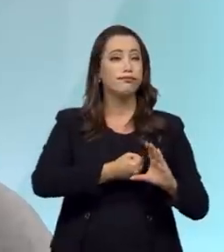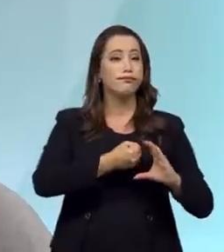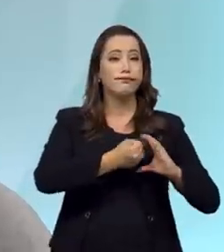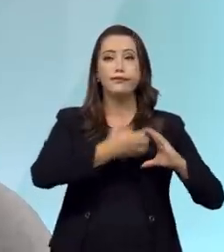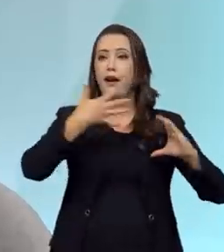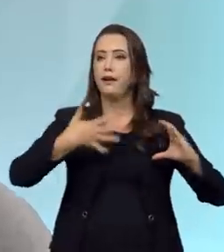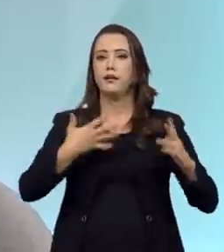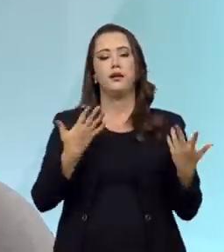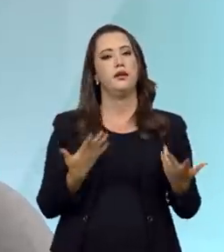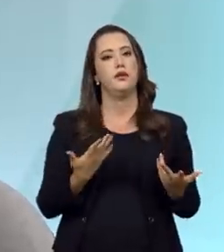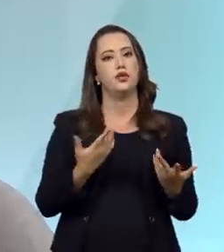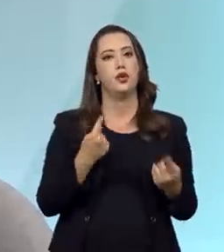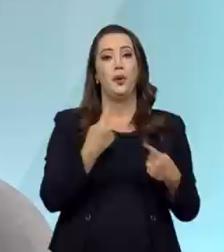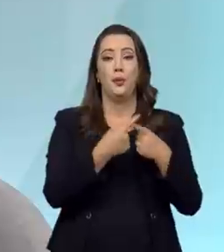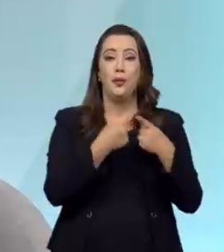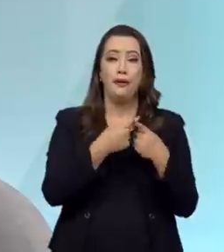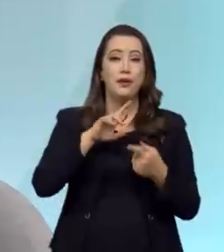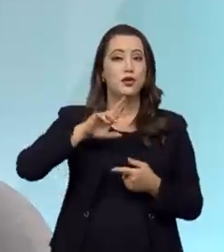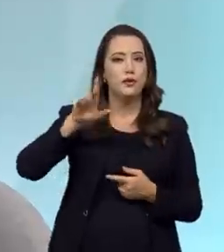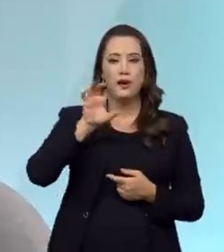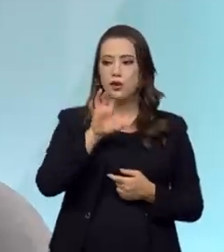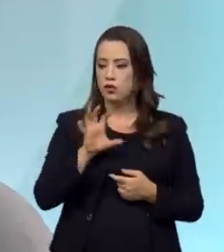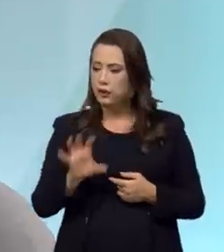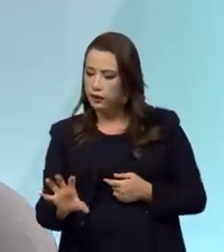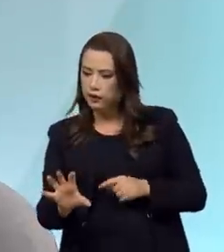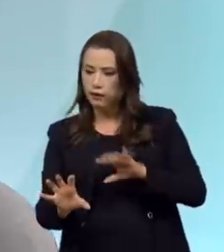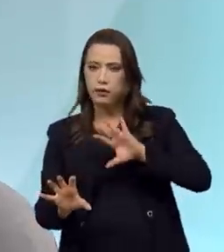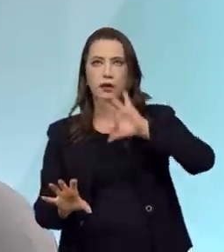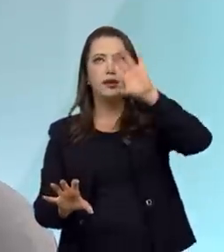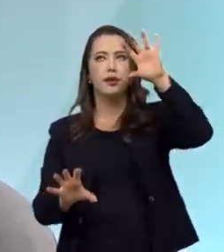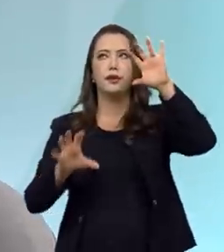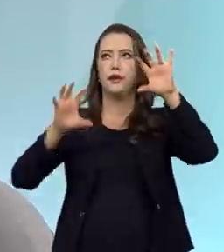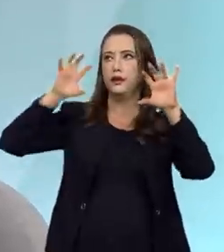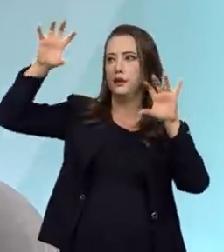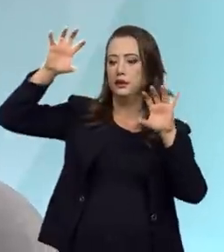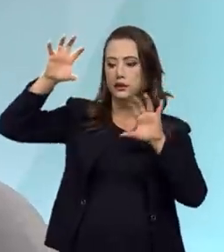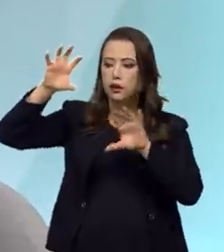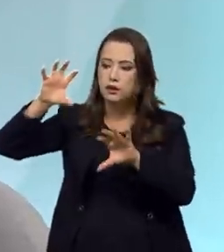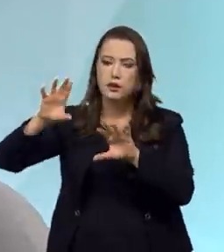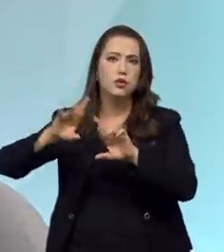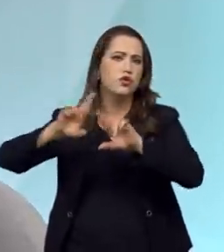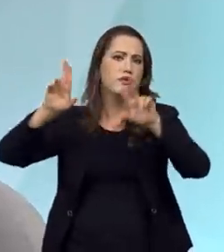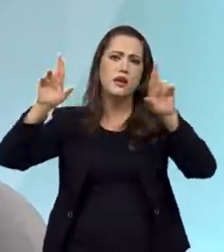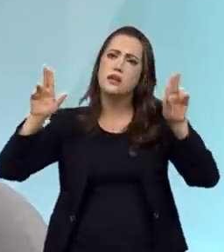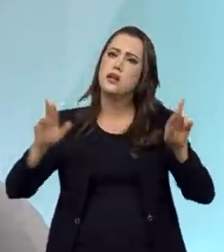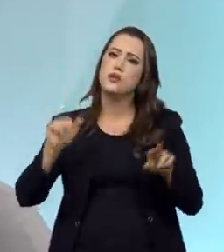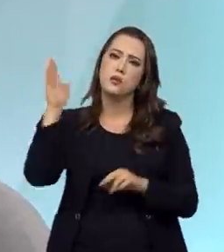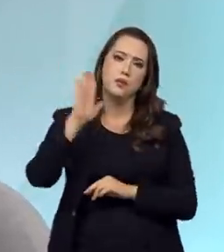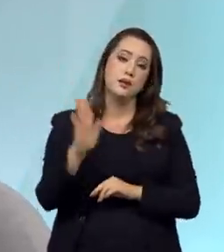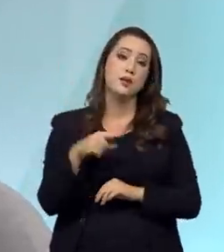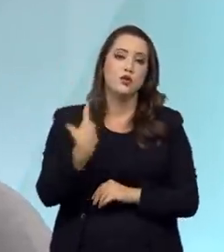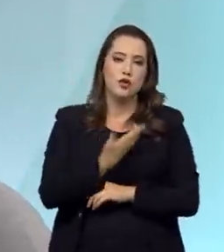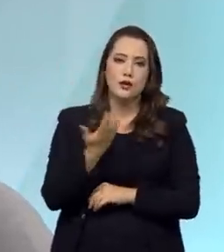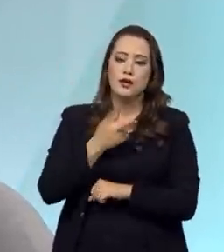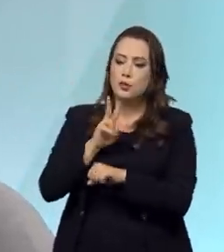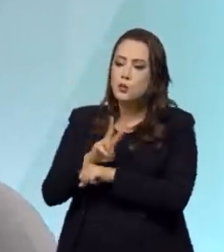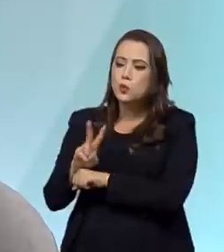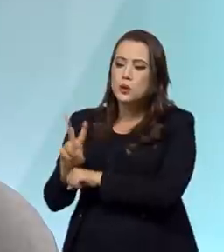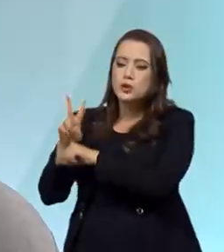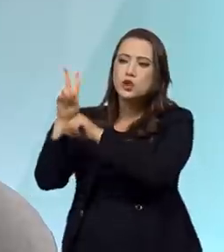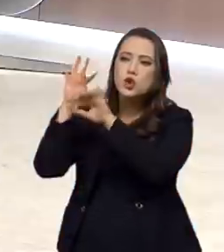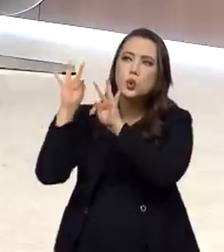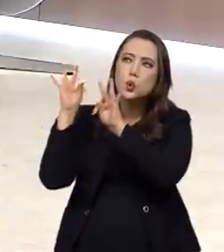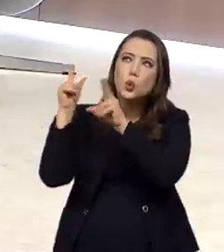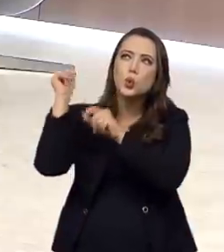regiões e realidades em cada uma dessas regiões em relação a emissões e o grande interesse nacional é proteger todas as regiões durante